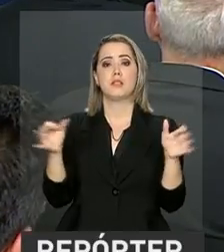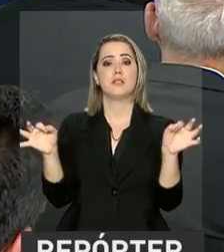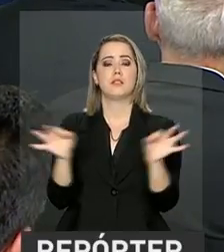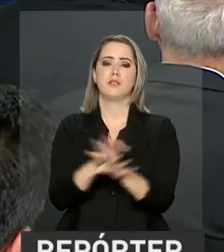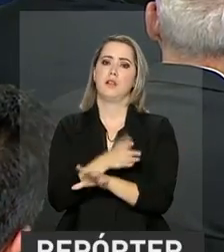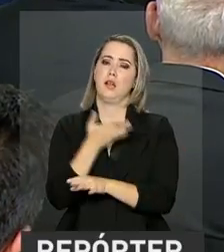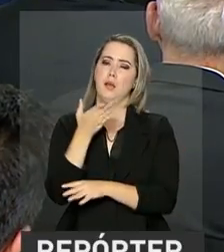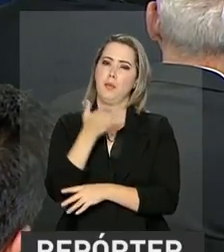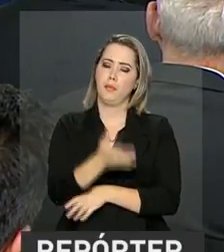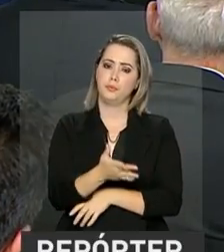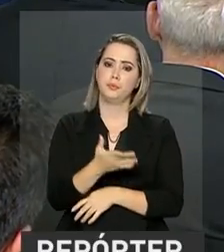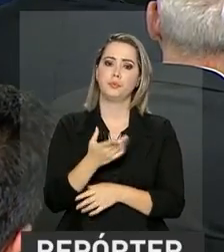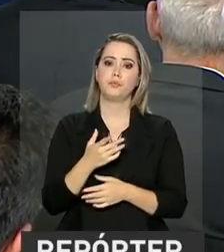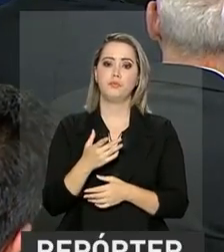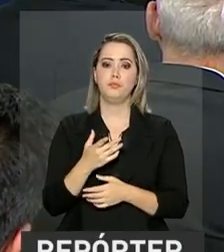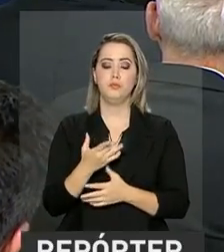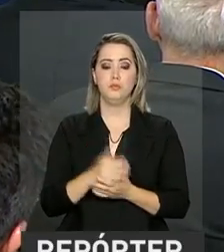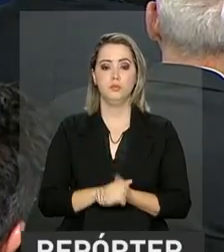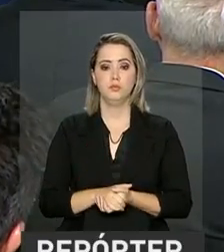certa